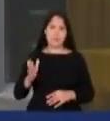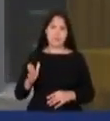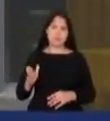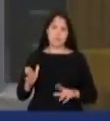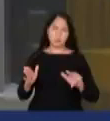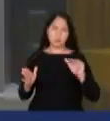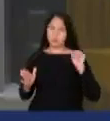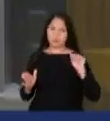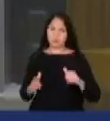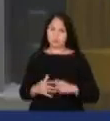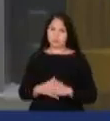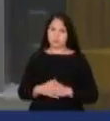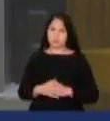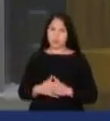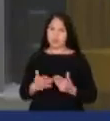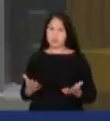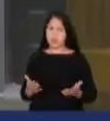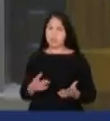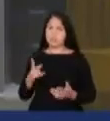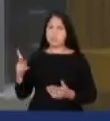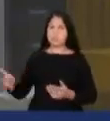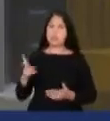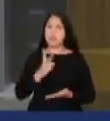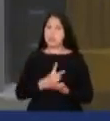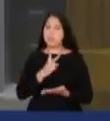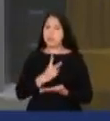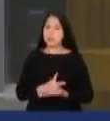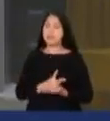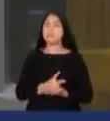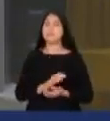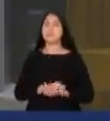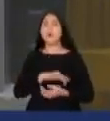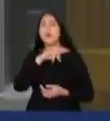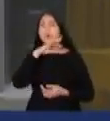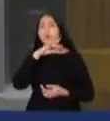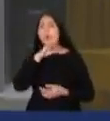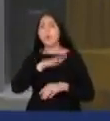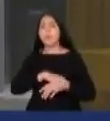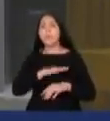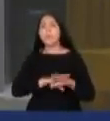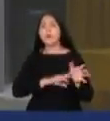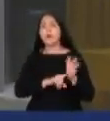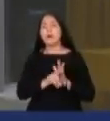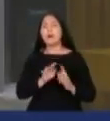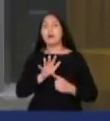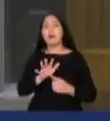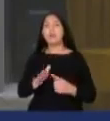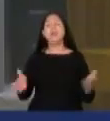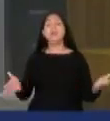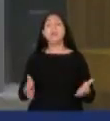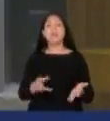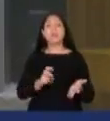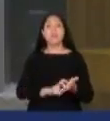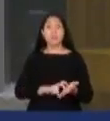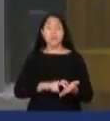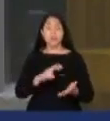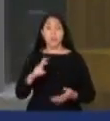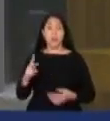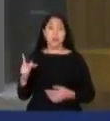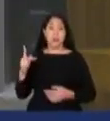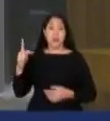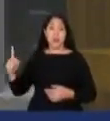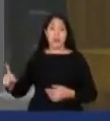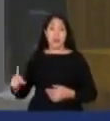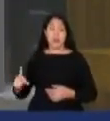que aparece em situação ruim, ameaça a democracia. E hoje de manhã, o presidente